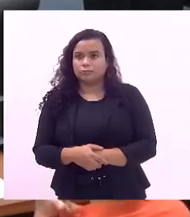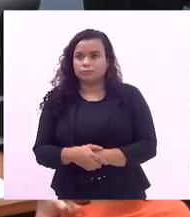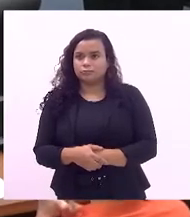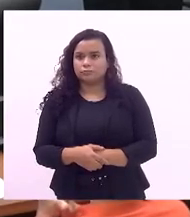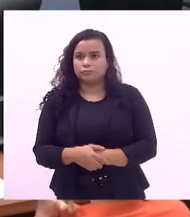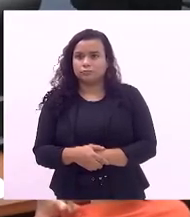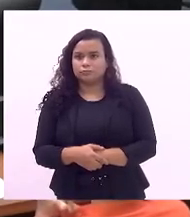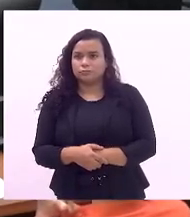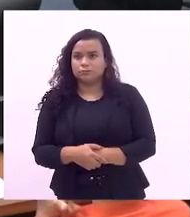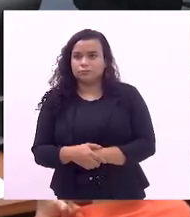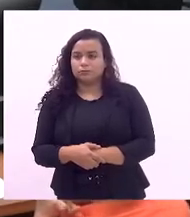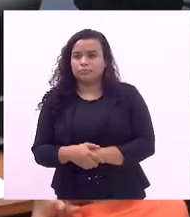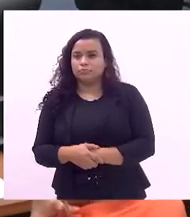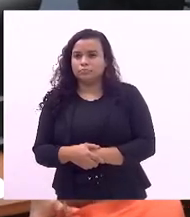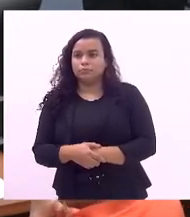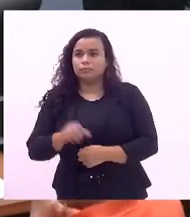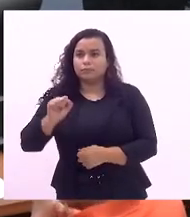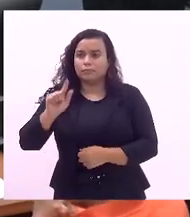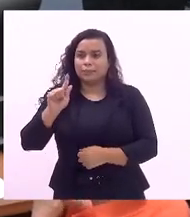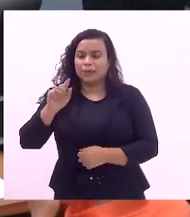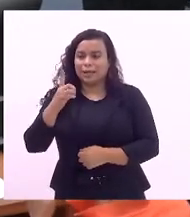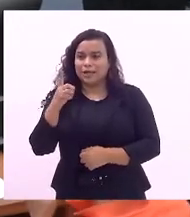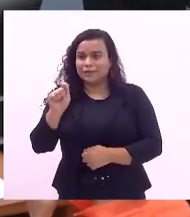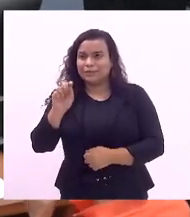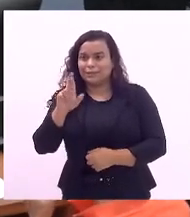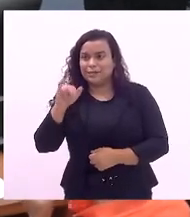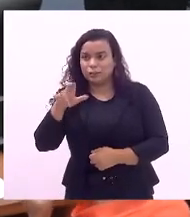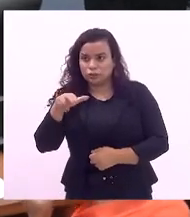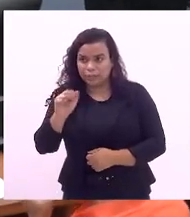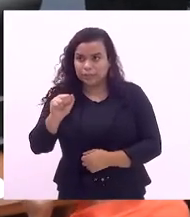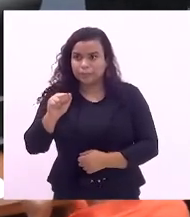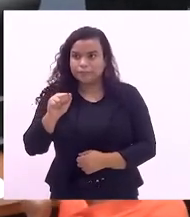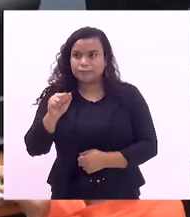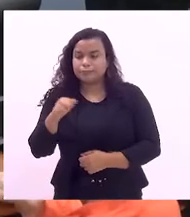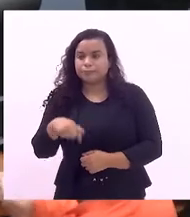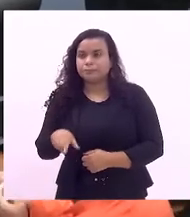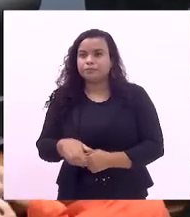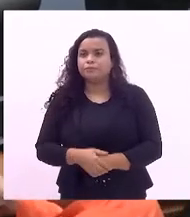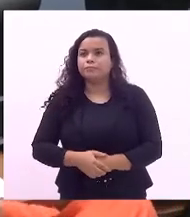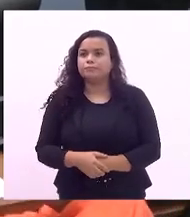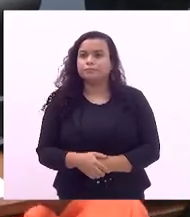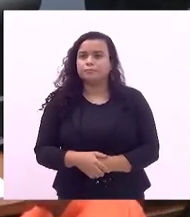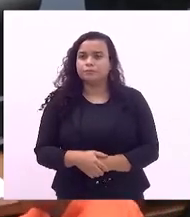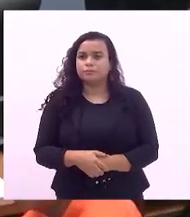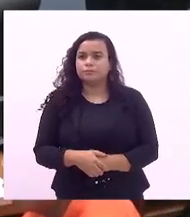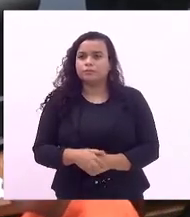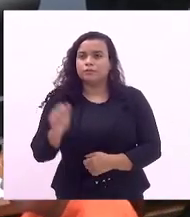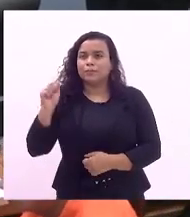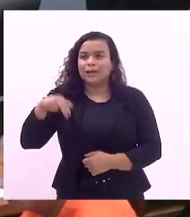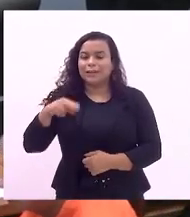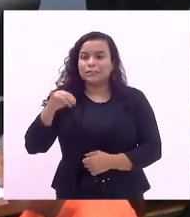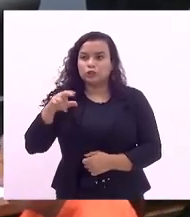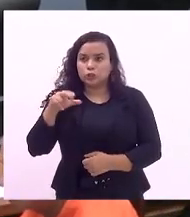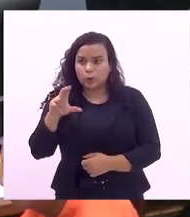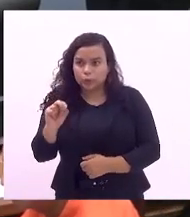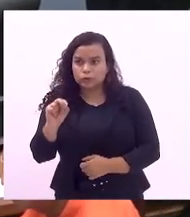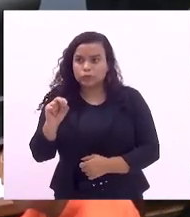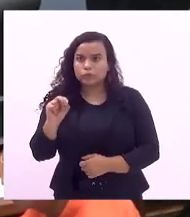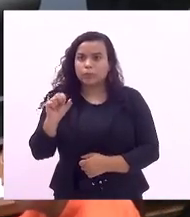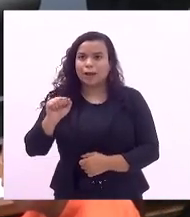a águia da Regina Ramos Quintanilha o Antônio